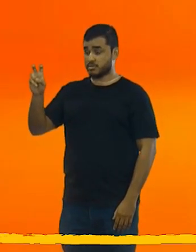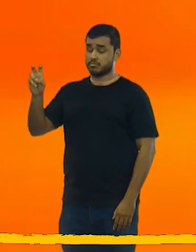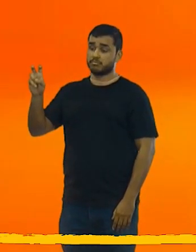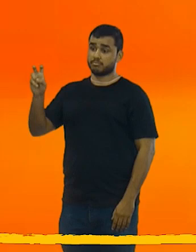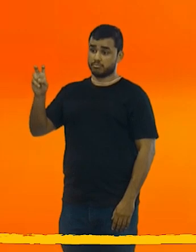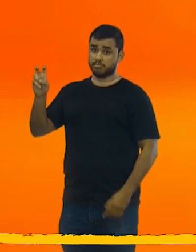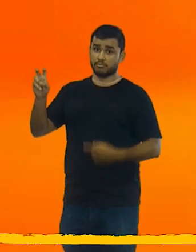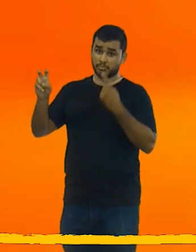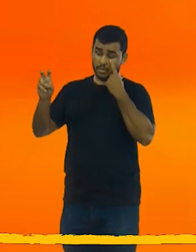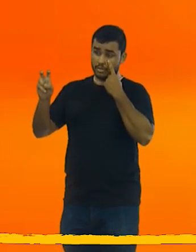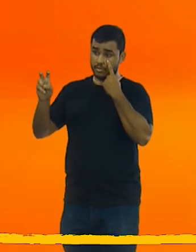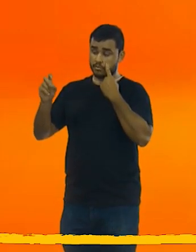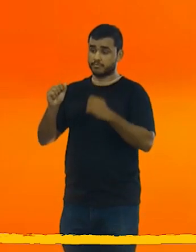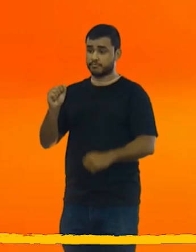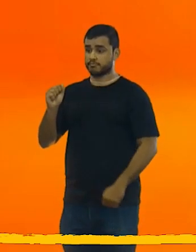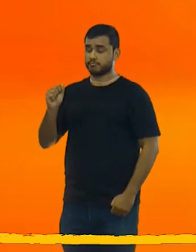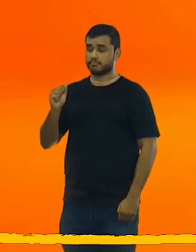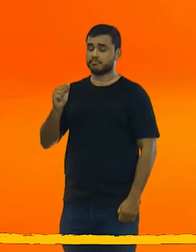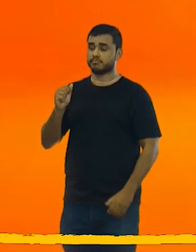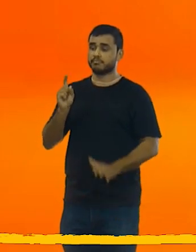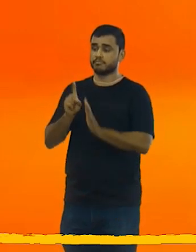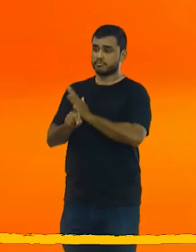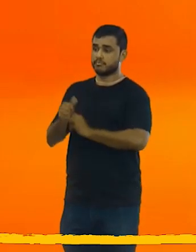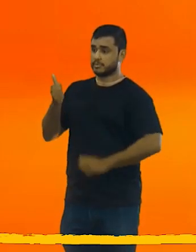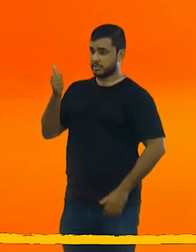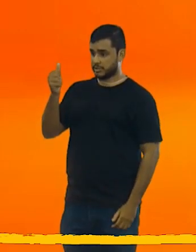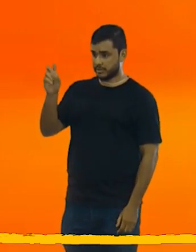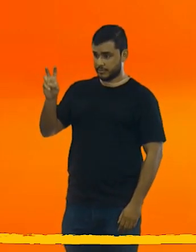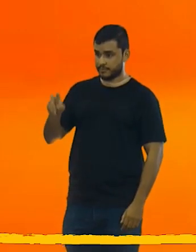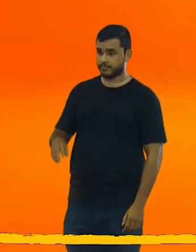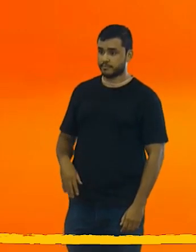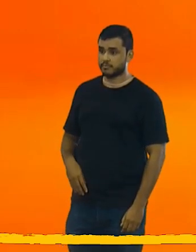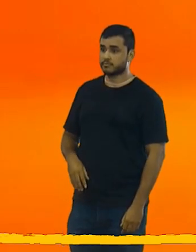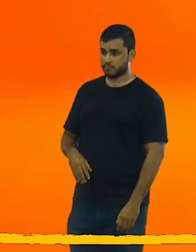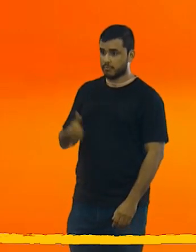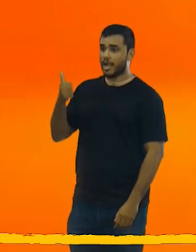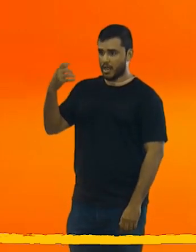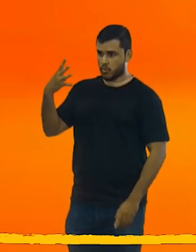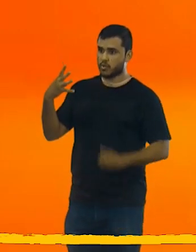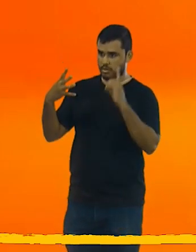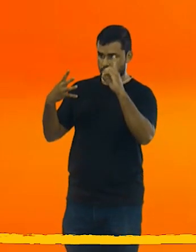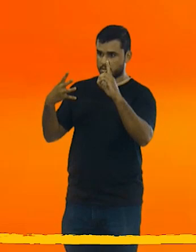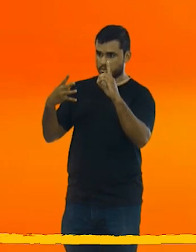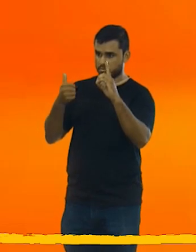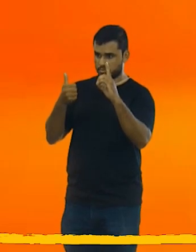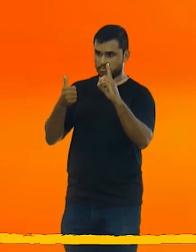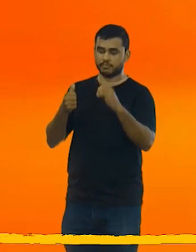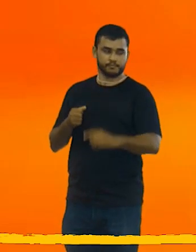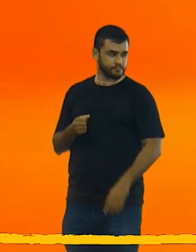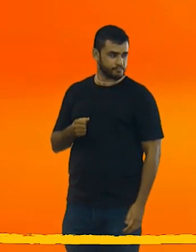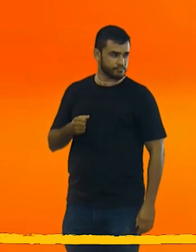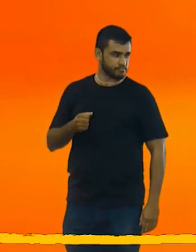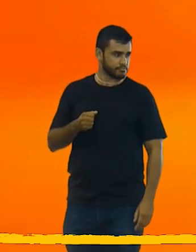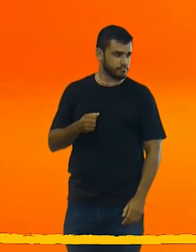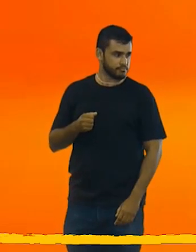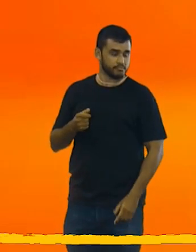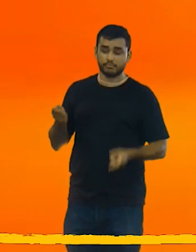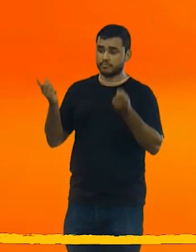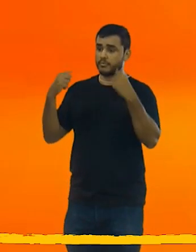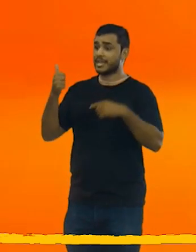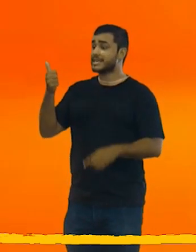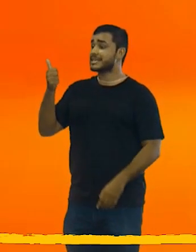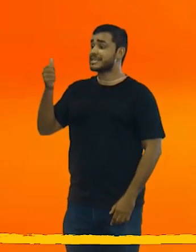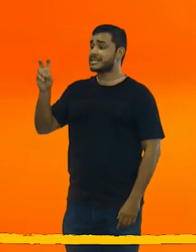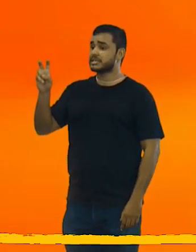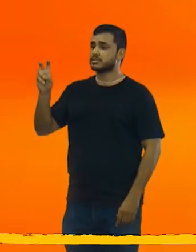Severina ser uma peça de teatro, a gente diz que ela se enquadra em qual gênero? Qual